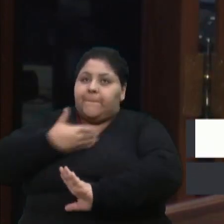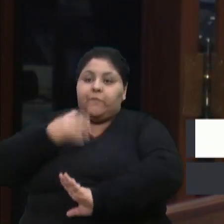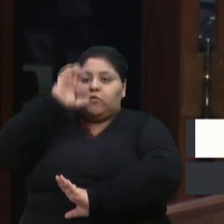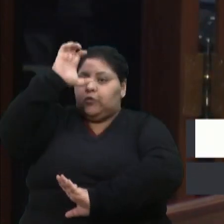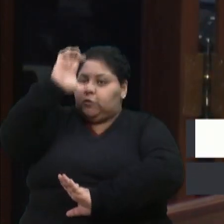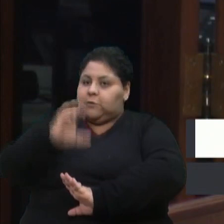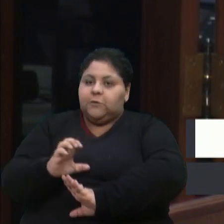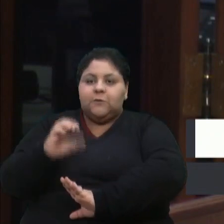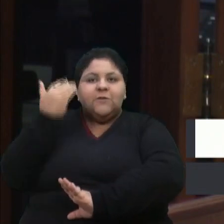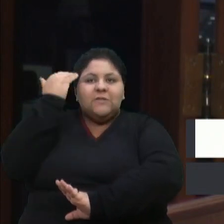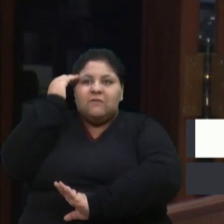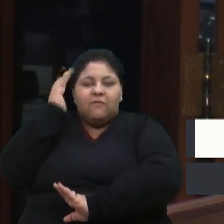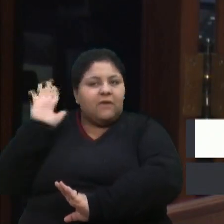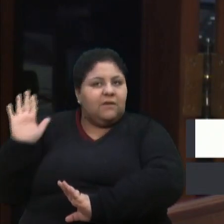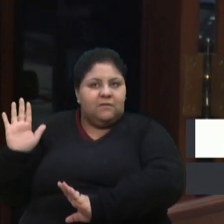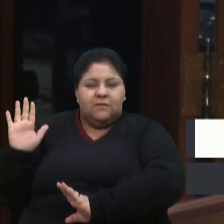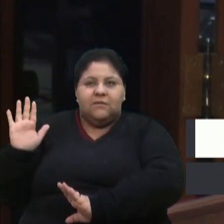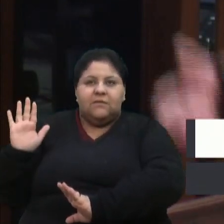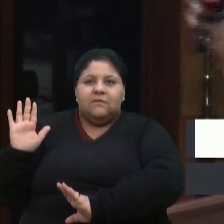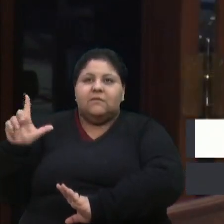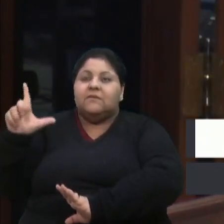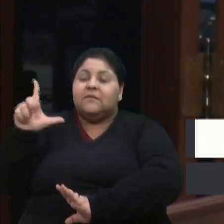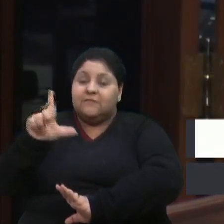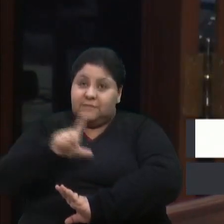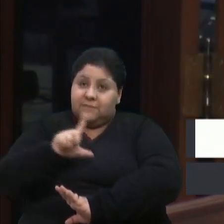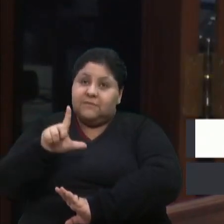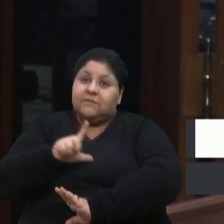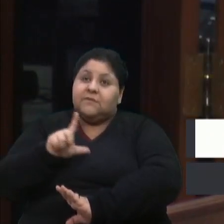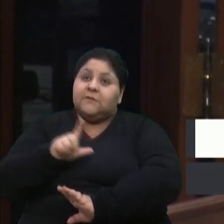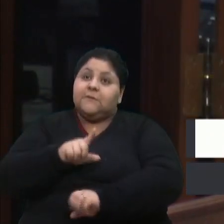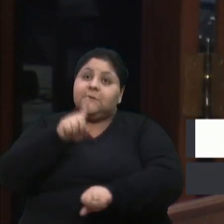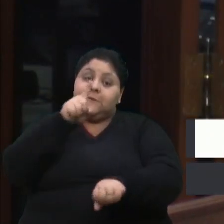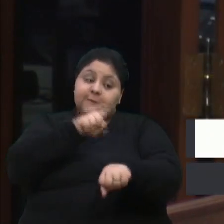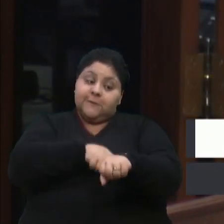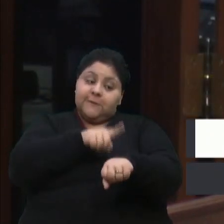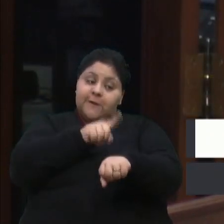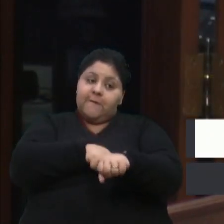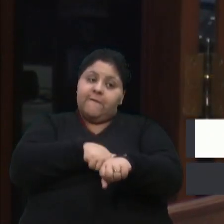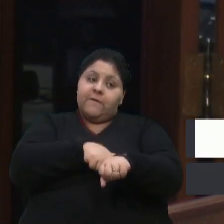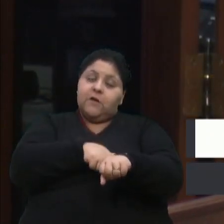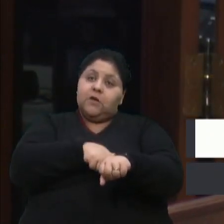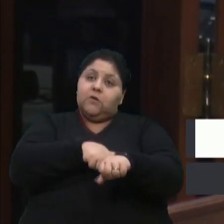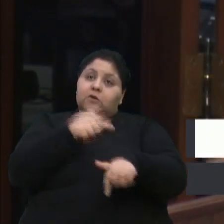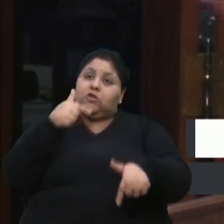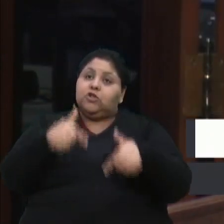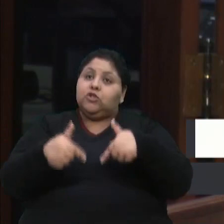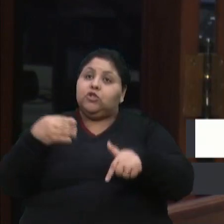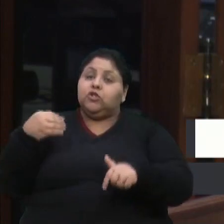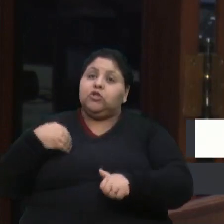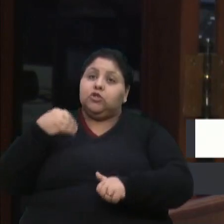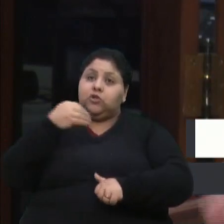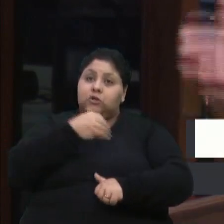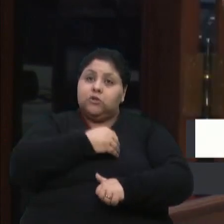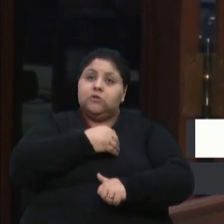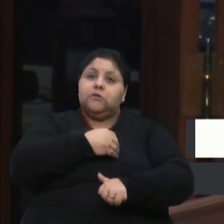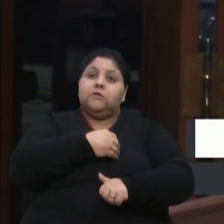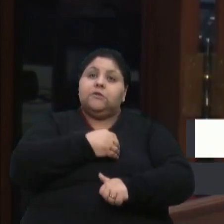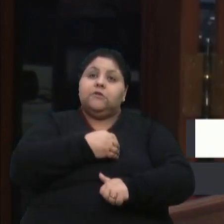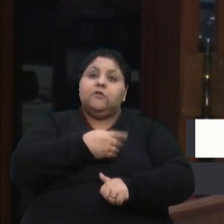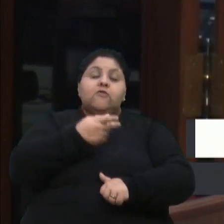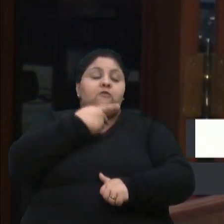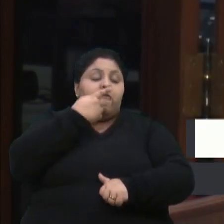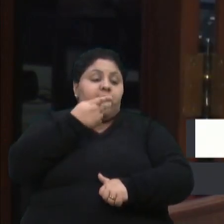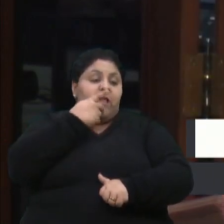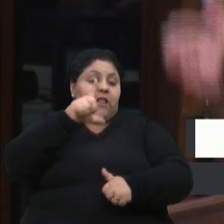ficaram sabendo, tem a ver com as horas médicas. Então, os médicos, foi falado que haviam médicos, os médicos